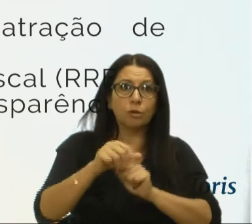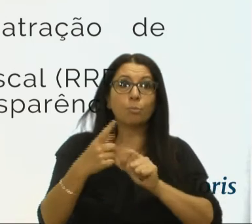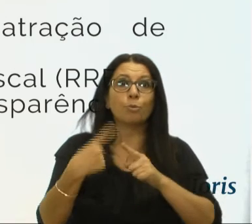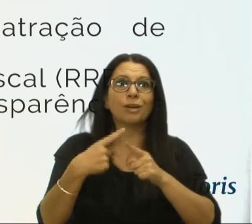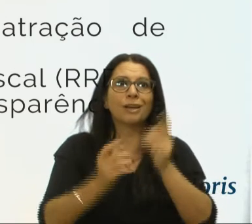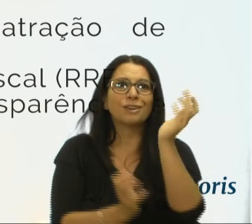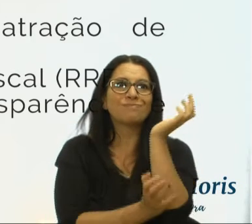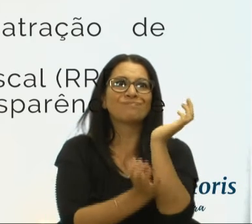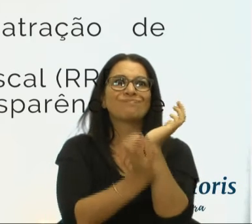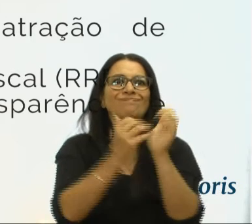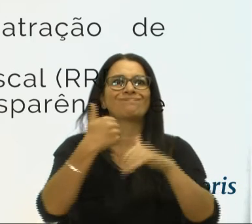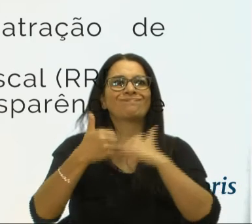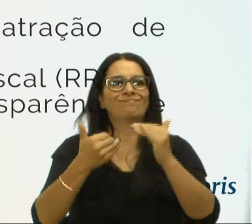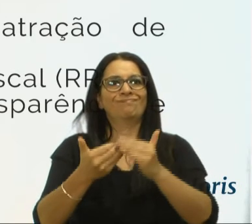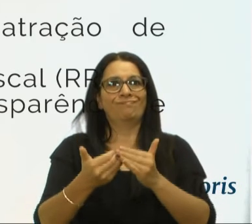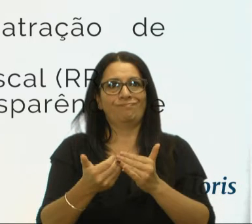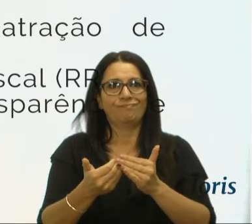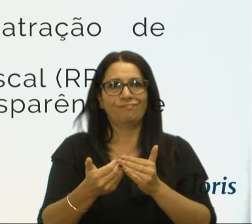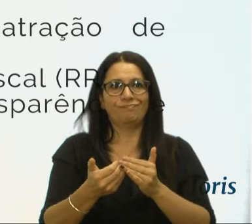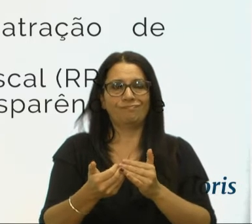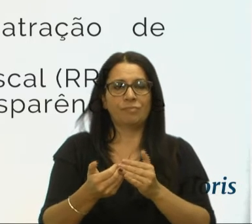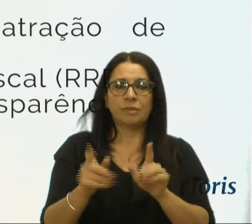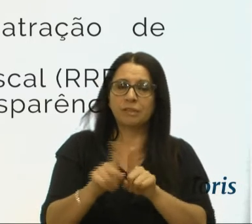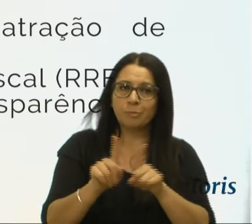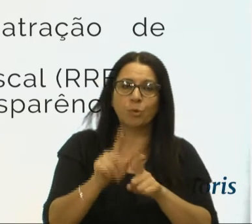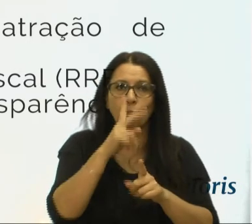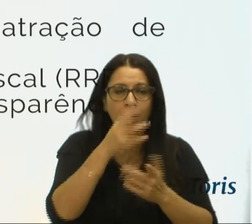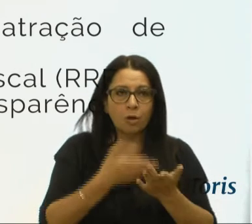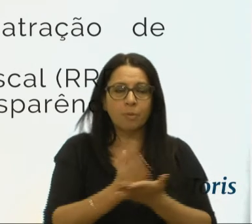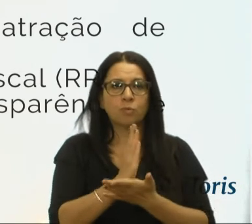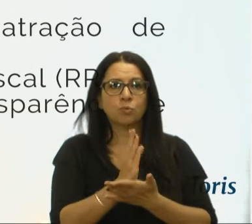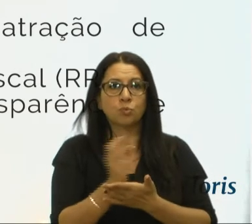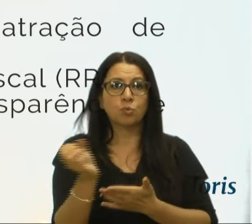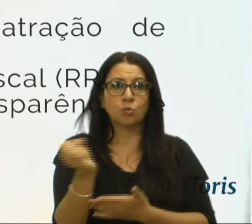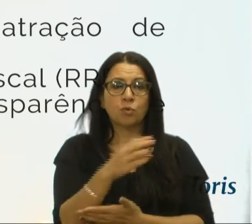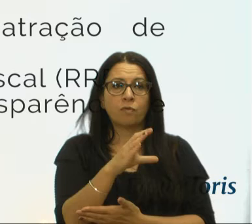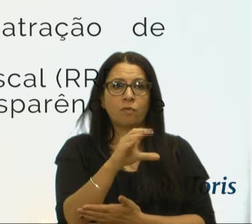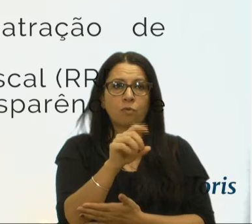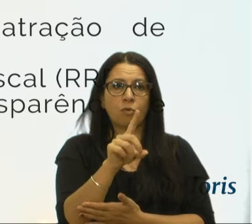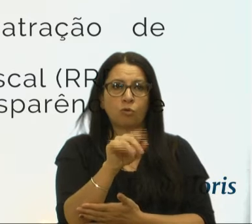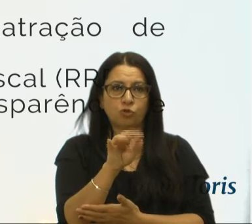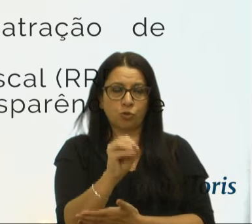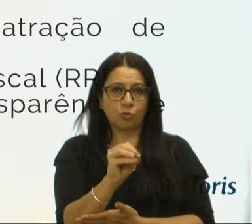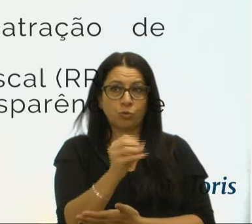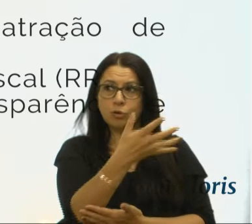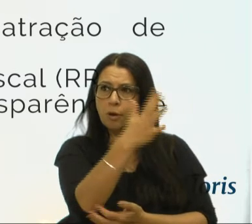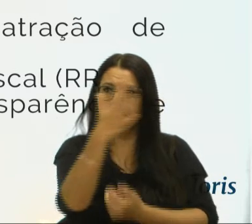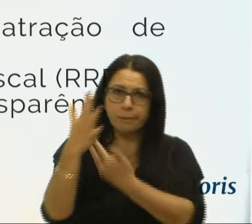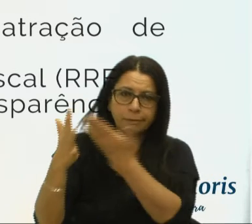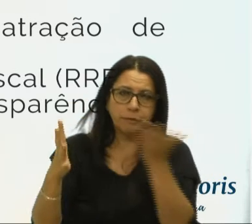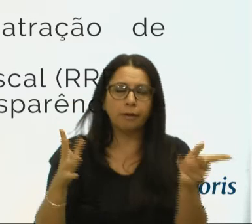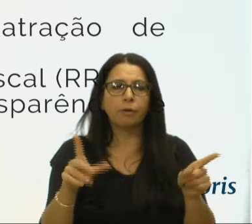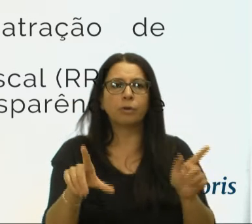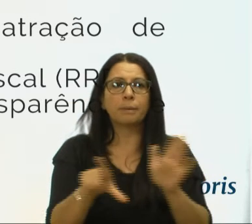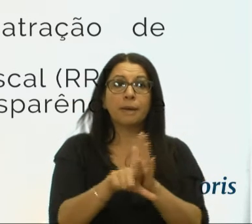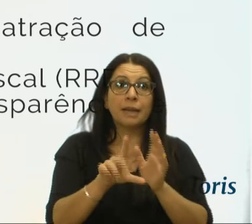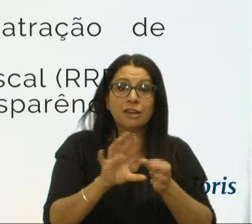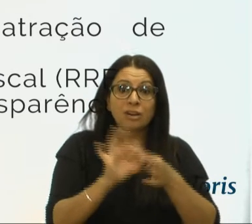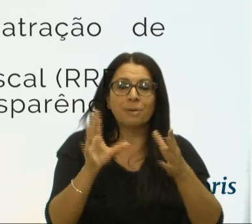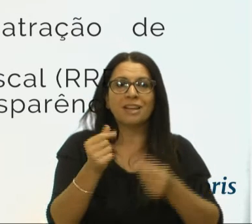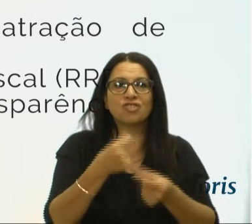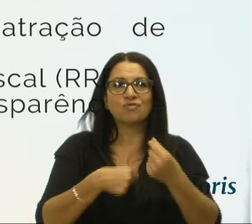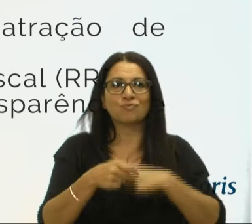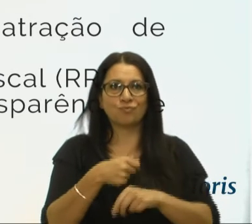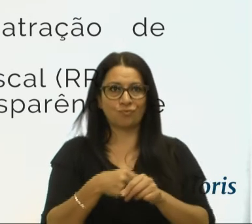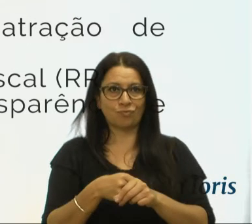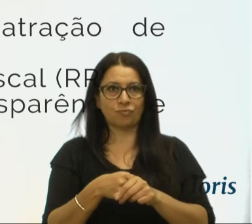burocratizavam o processo, assim como a aprovação de um novo Código Ambiental, assim como a Lei de Liberdade Econômica. Porque